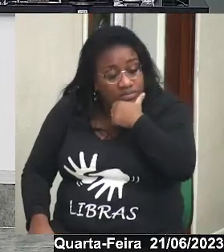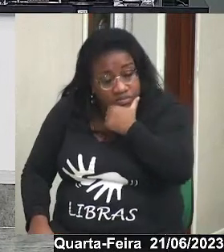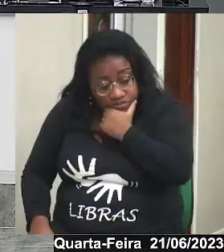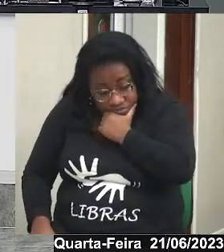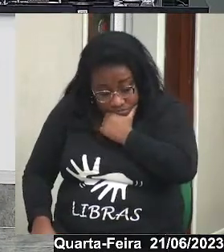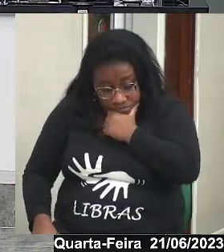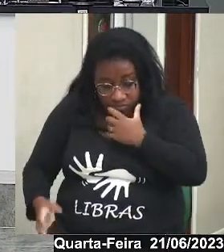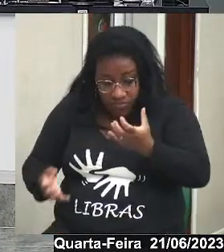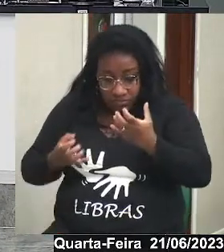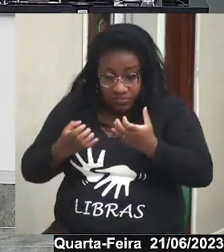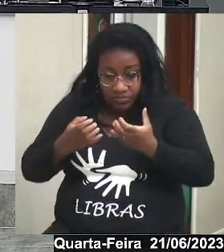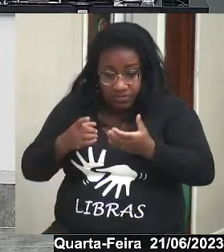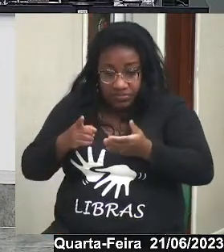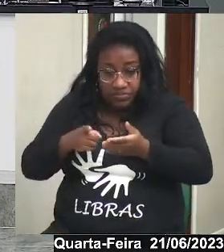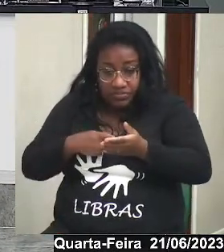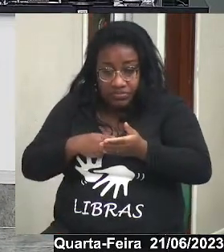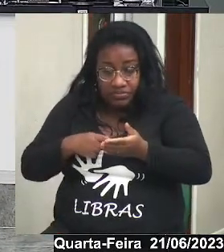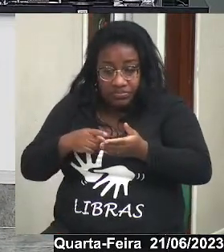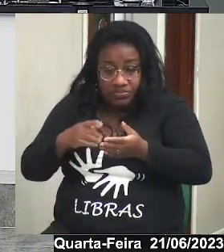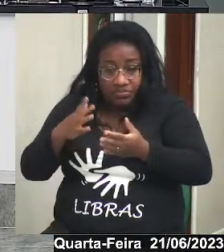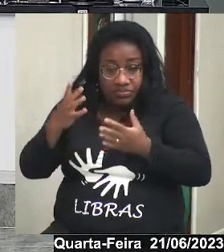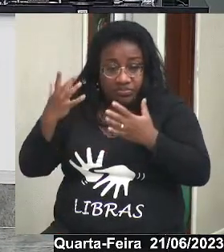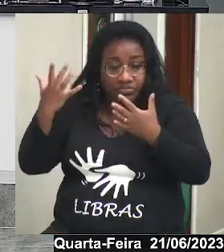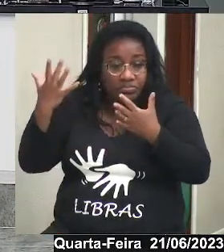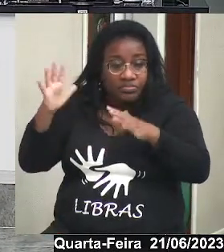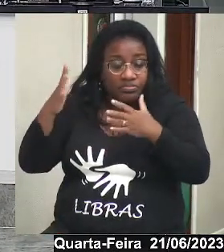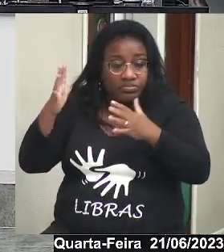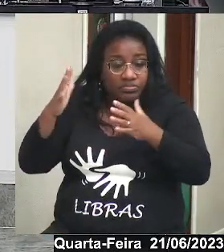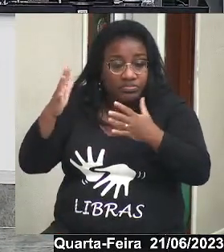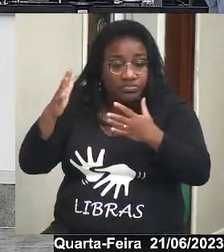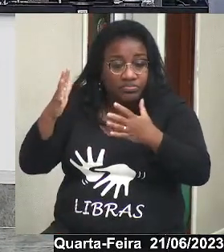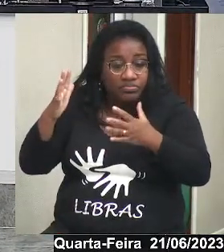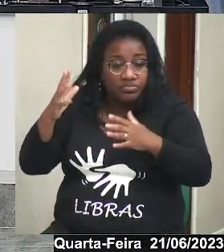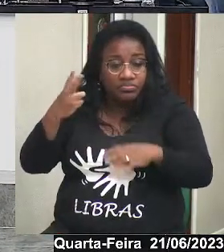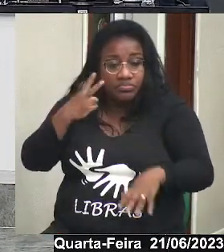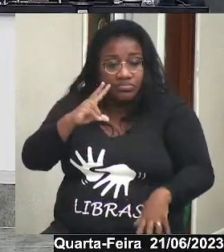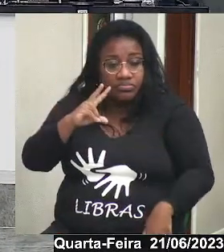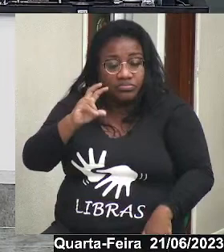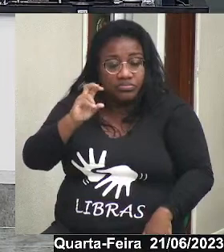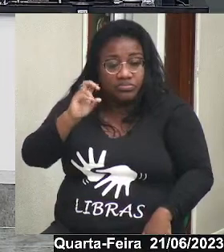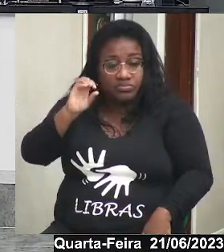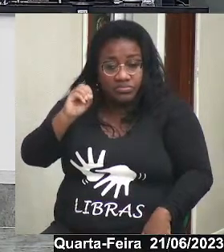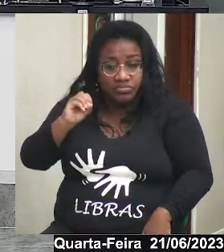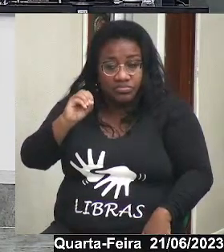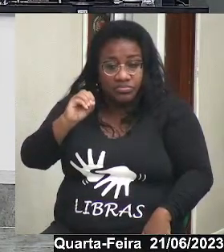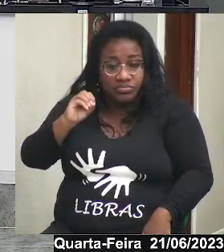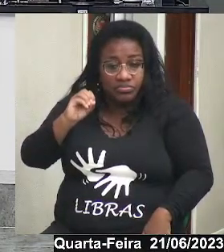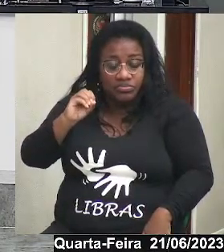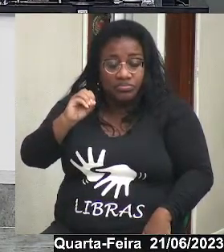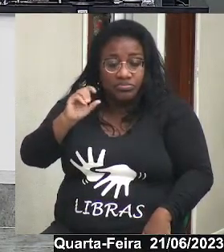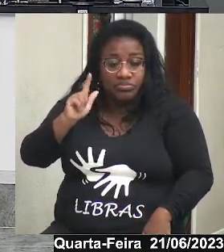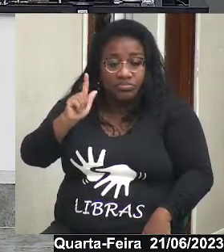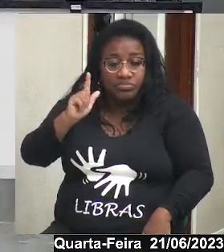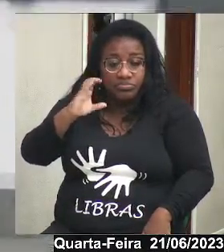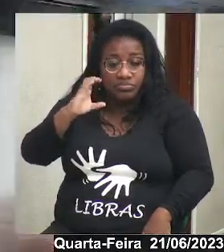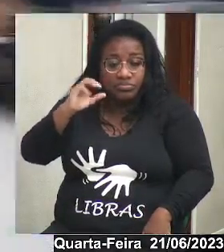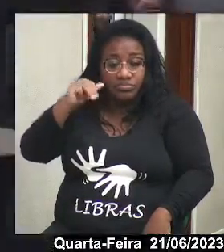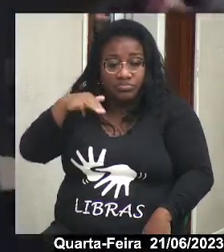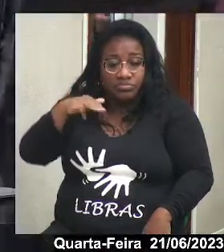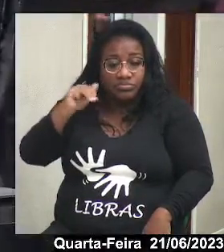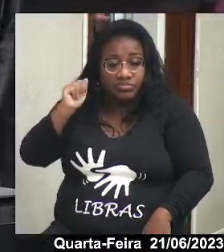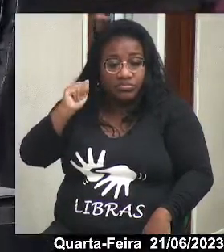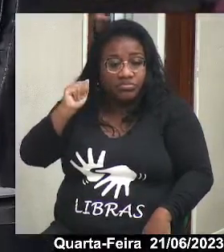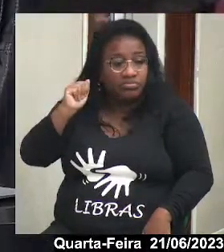Presidente, eu queria colocar em votação aqui uma moção de aplauso verbal pelos 20 anos da GCM, em nome de todos